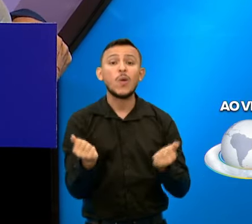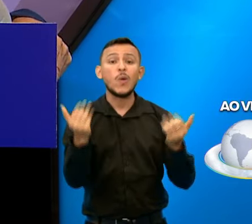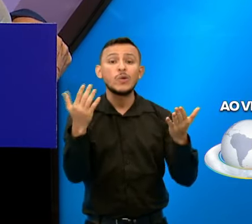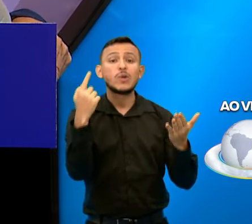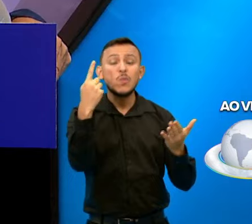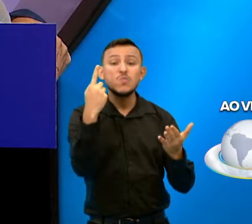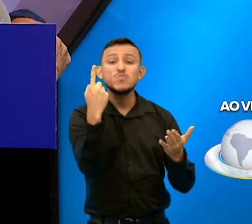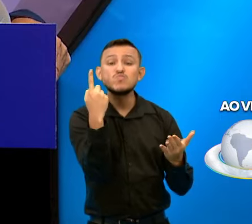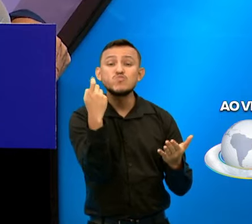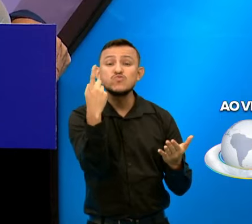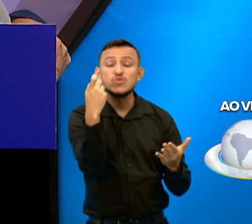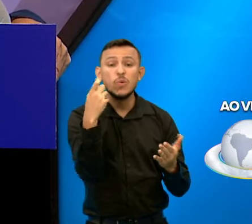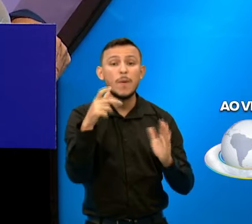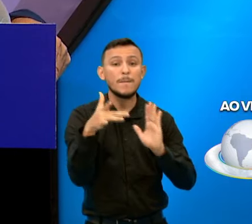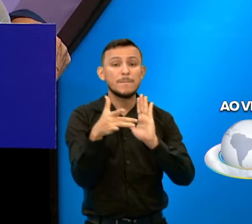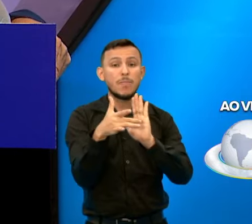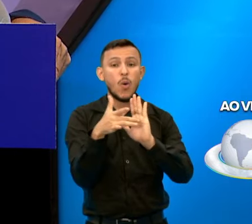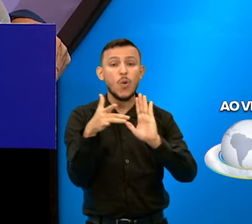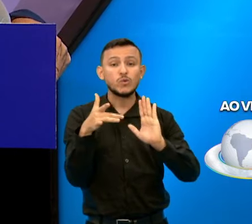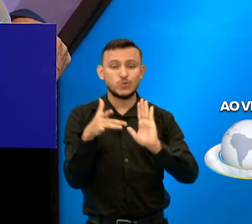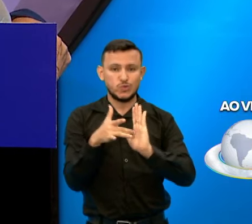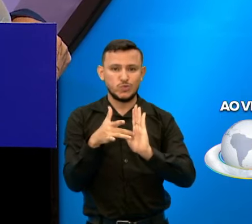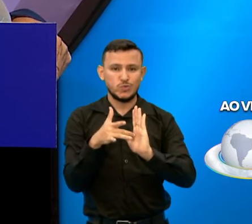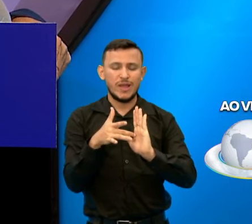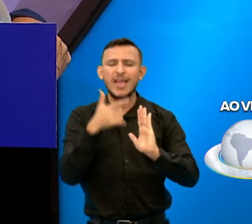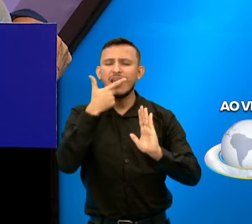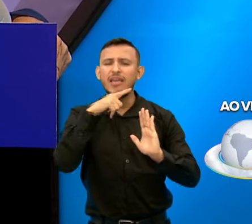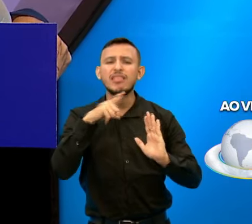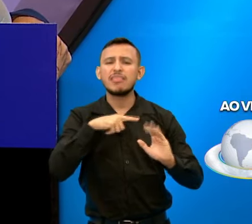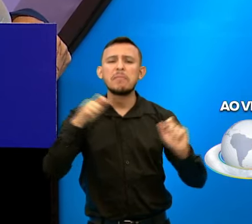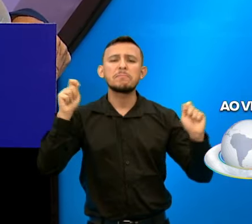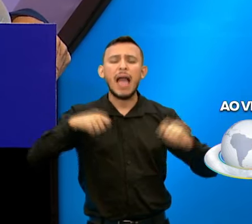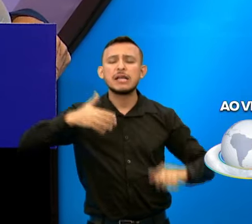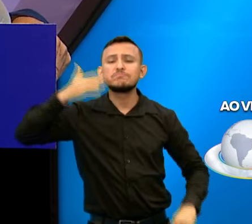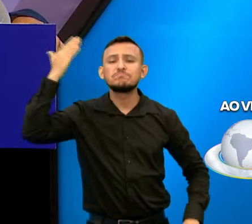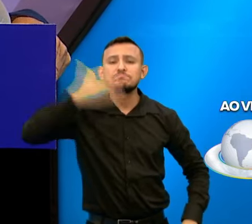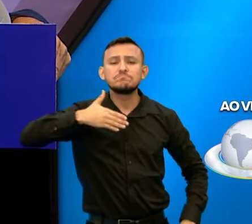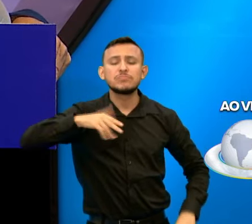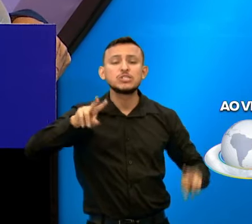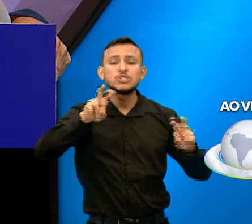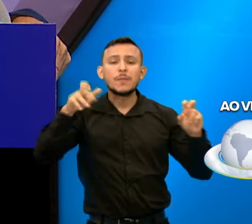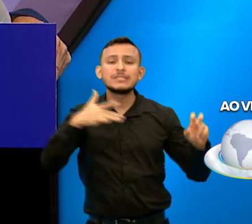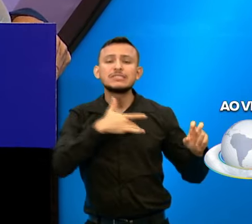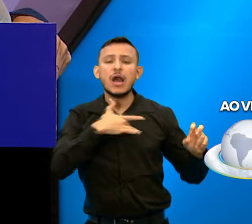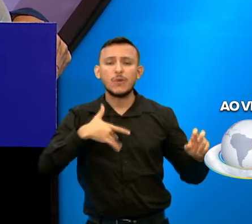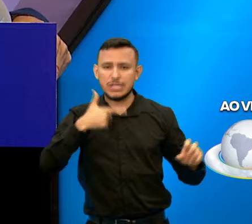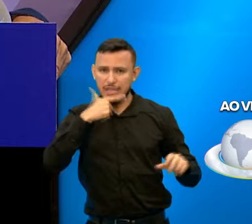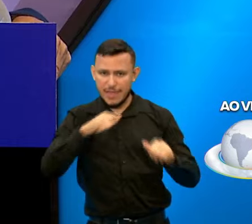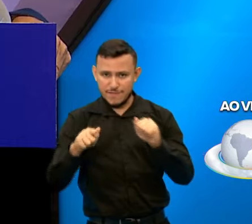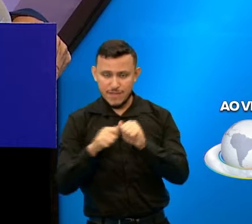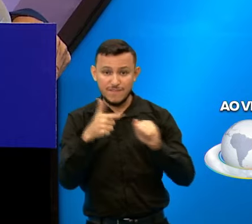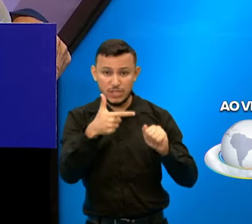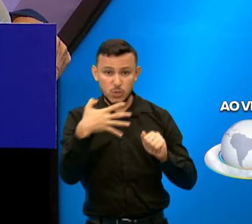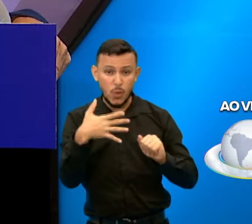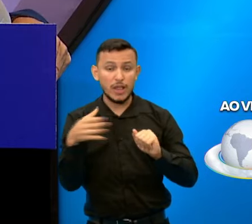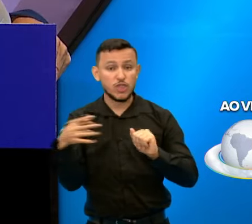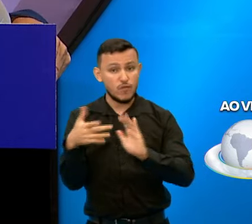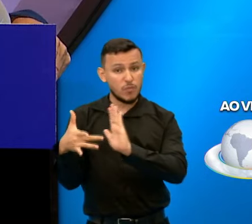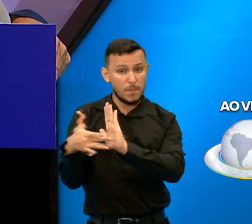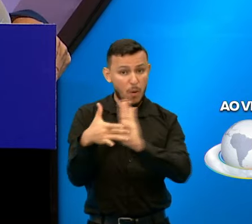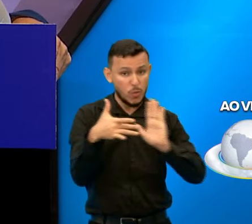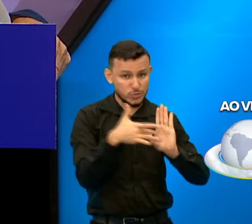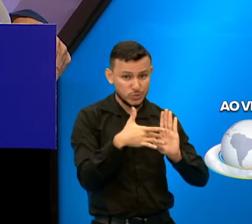um único posto de saúde? Quem é que tem moral para falar em saúde? É quem construiu 24 postos de